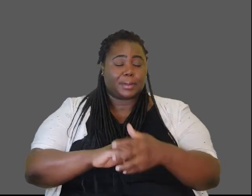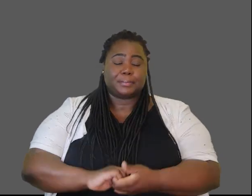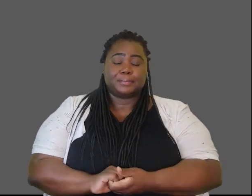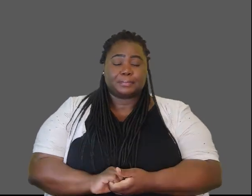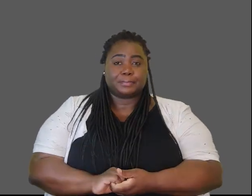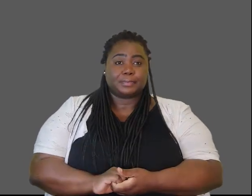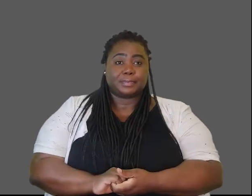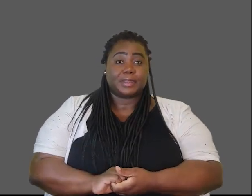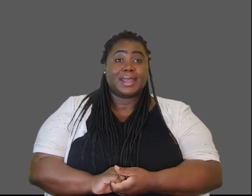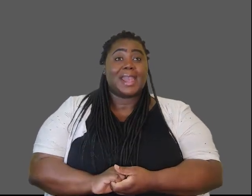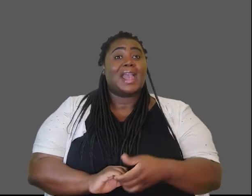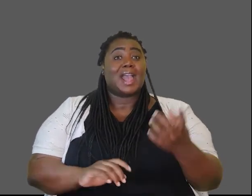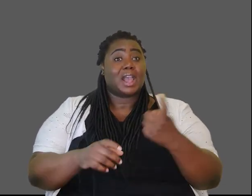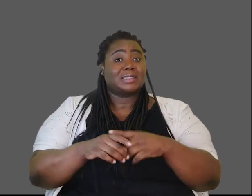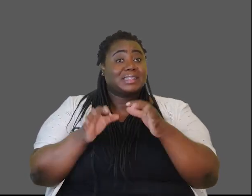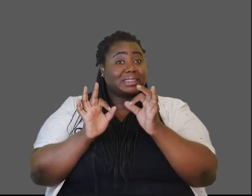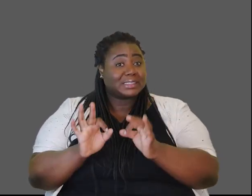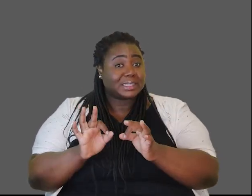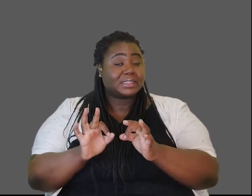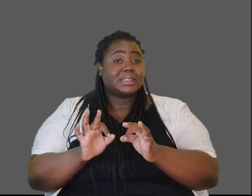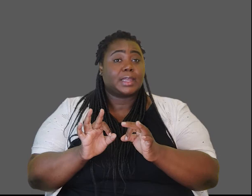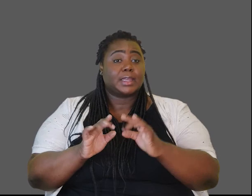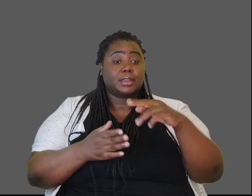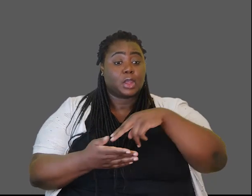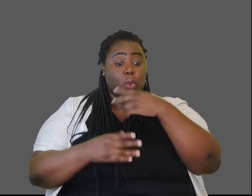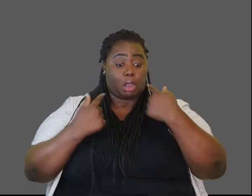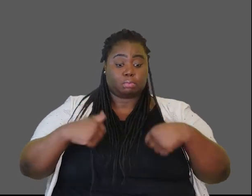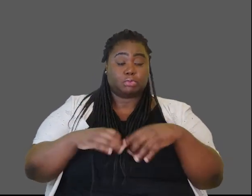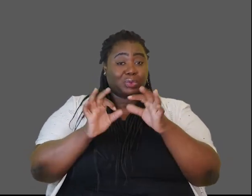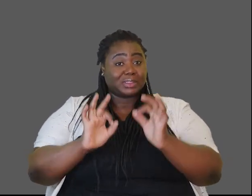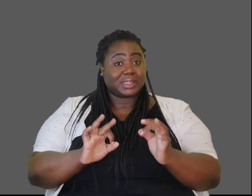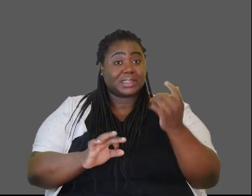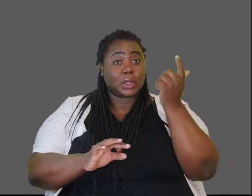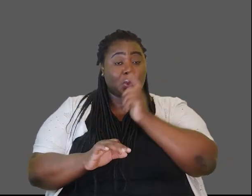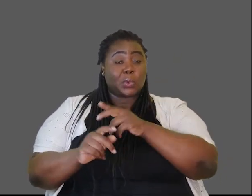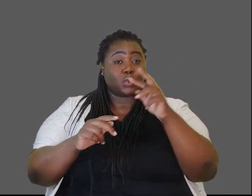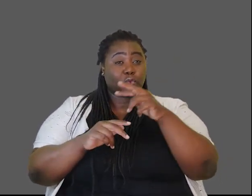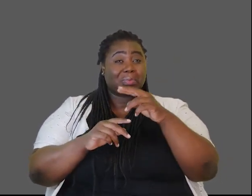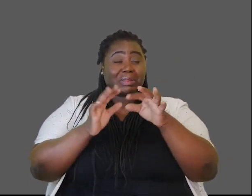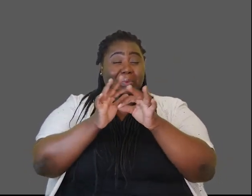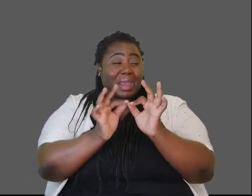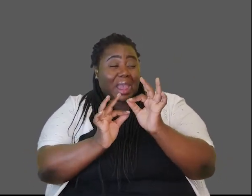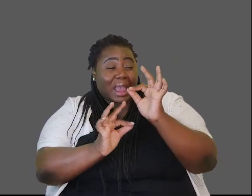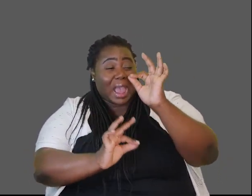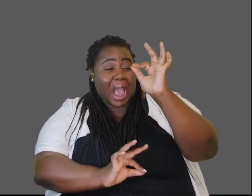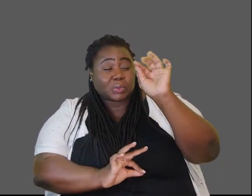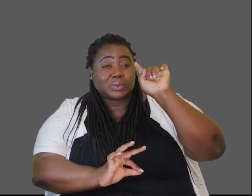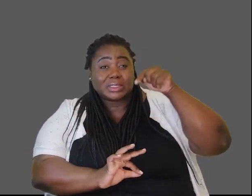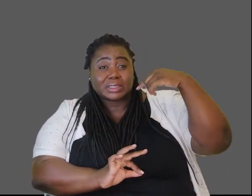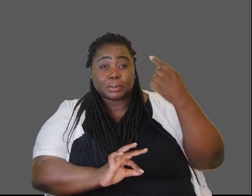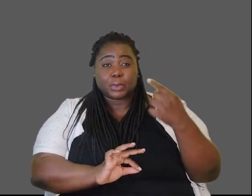voltou a assumir a atitude correta, ou seja, na vertical, e prosseguiu subindo até grande altitude para